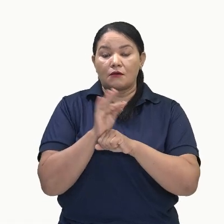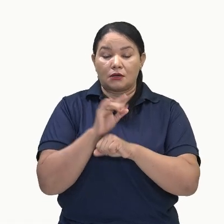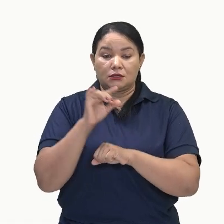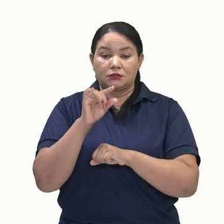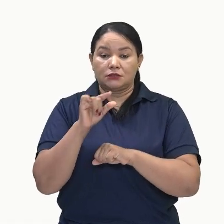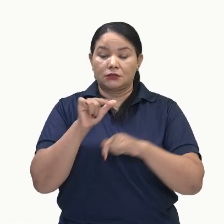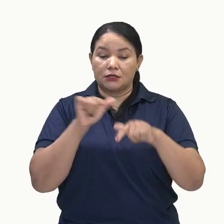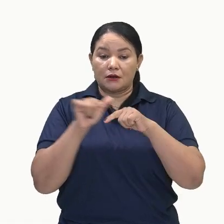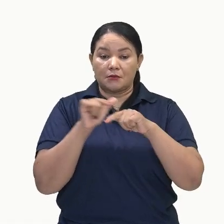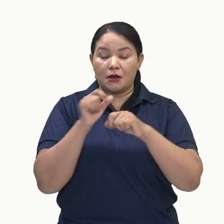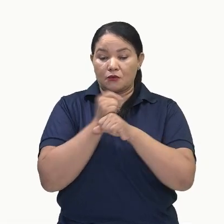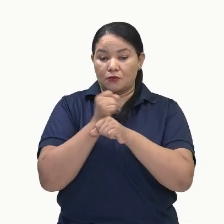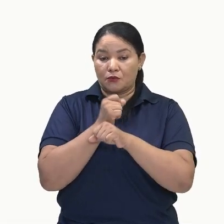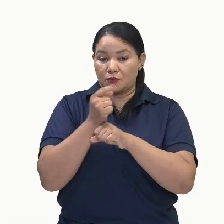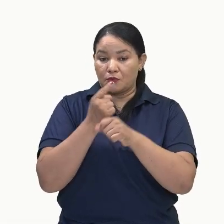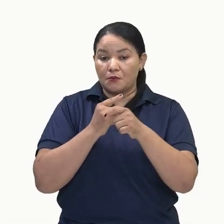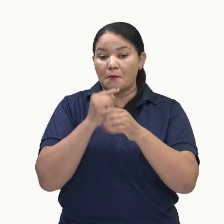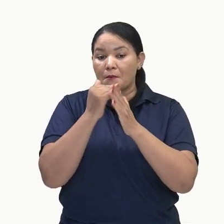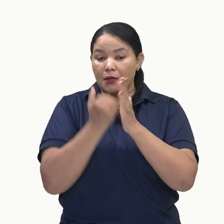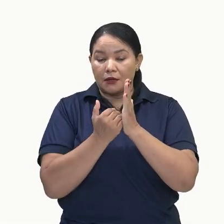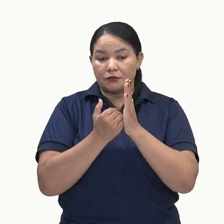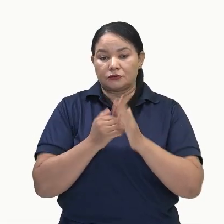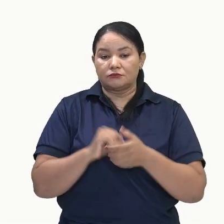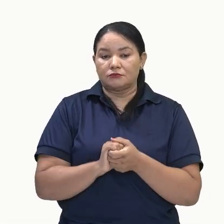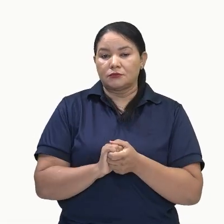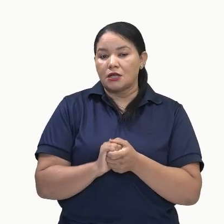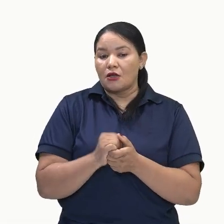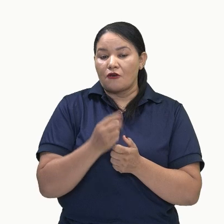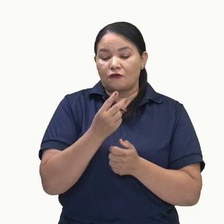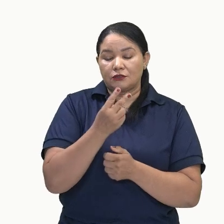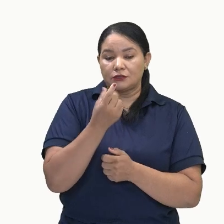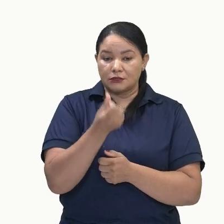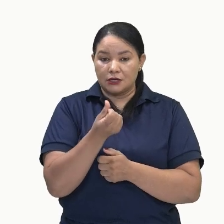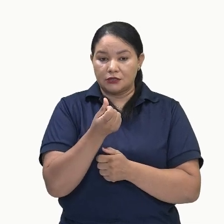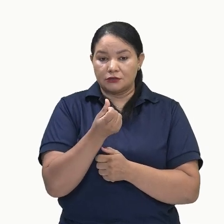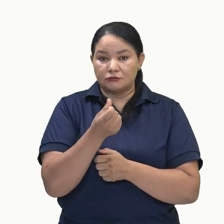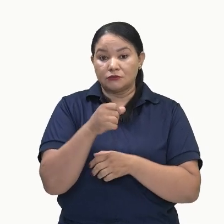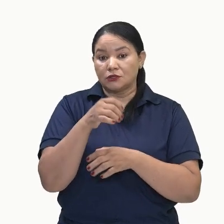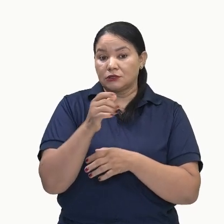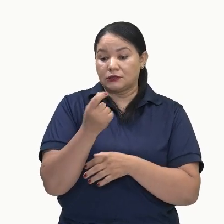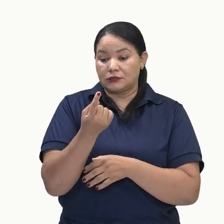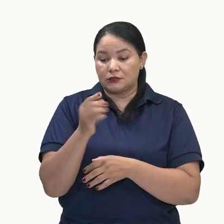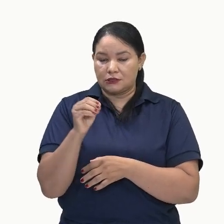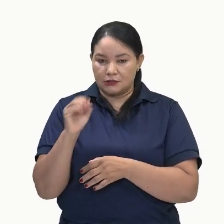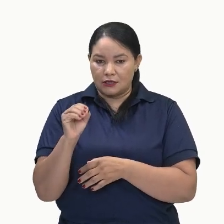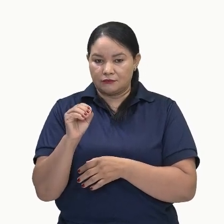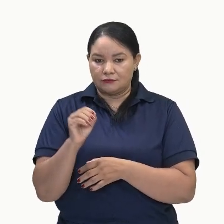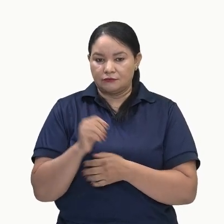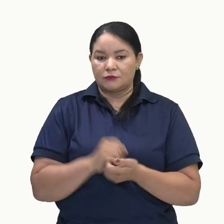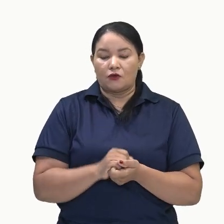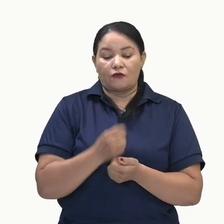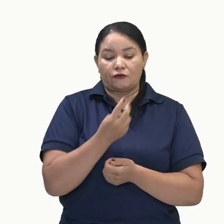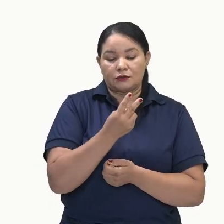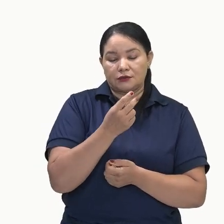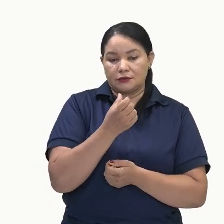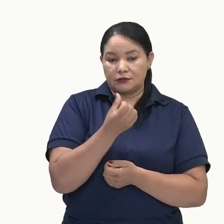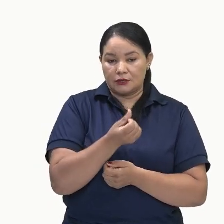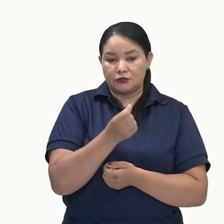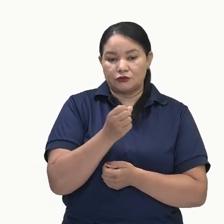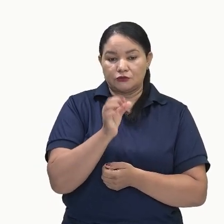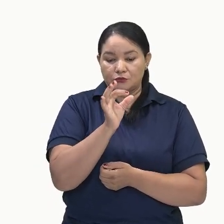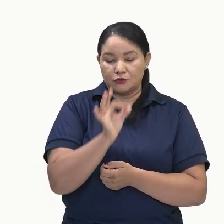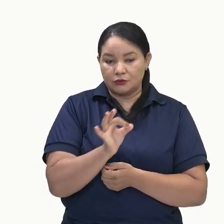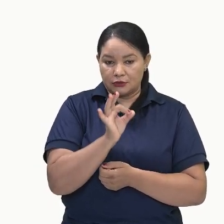isso na forma percentual? São 26 em 100, tá legal? Então, 26 sobre